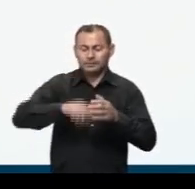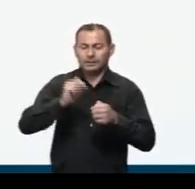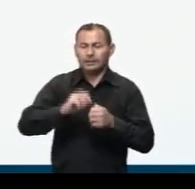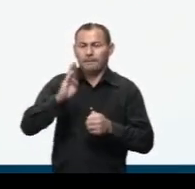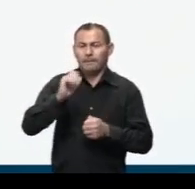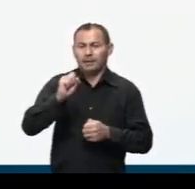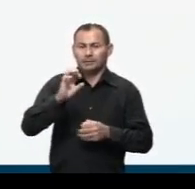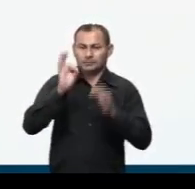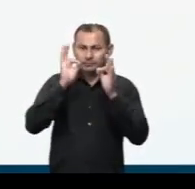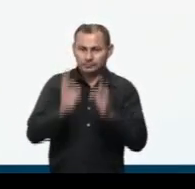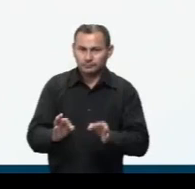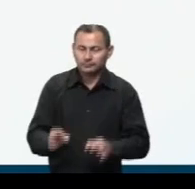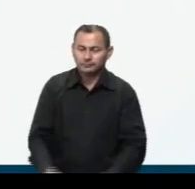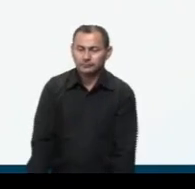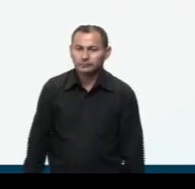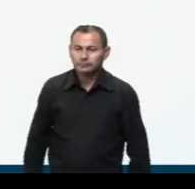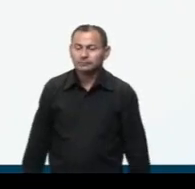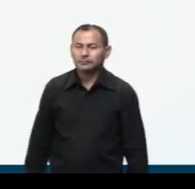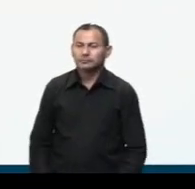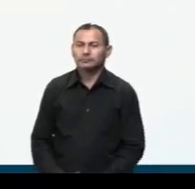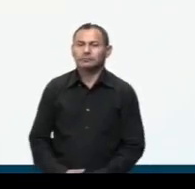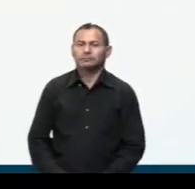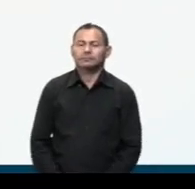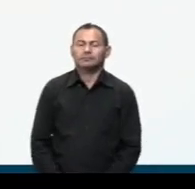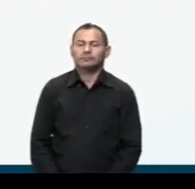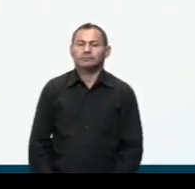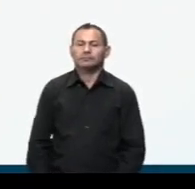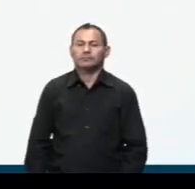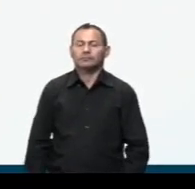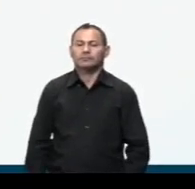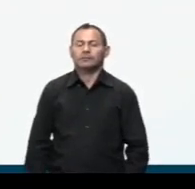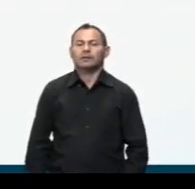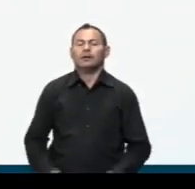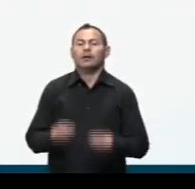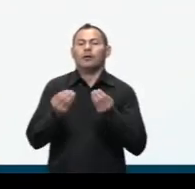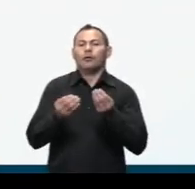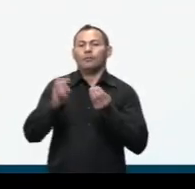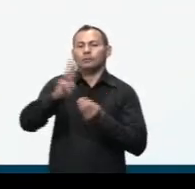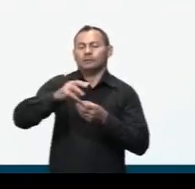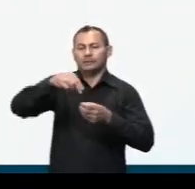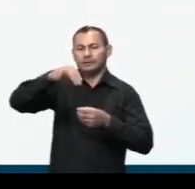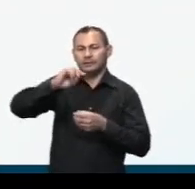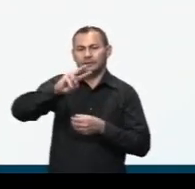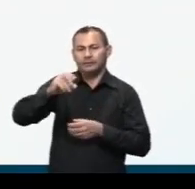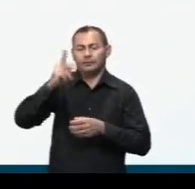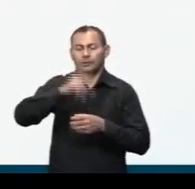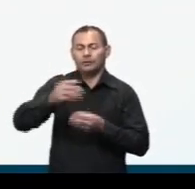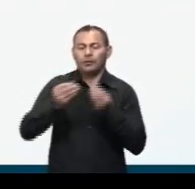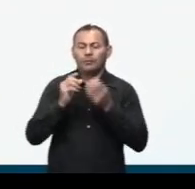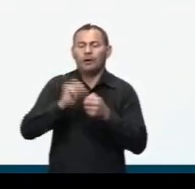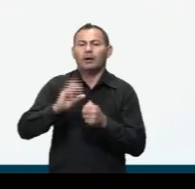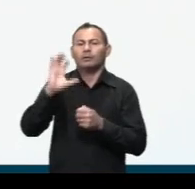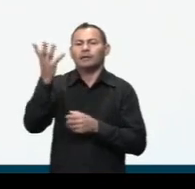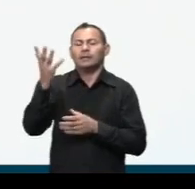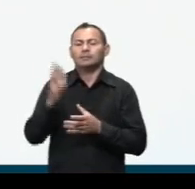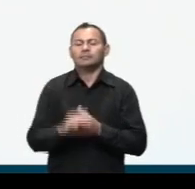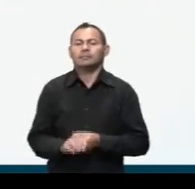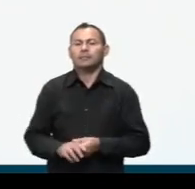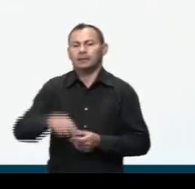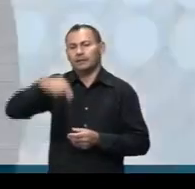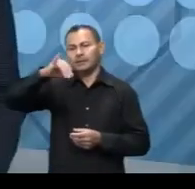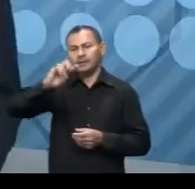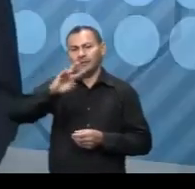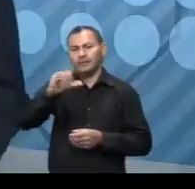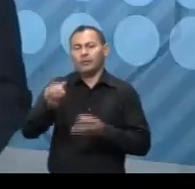faz a base, tá bom? Bom, então, e como que eu tiro esse nível, professor? Como é que funciona